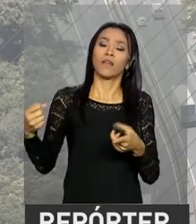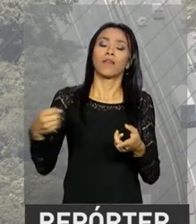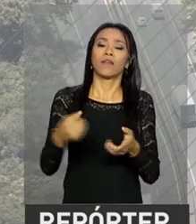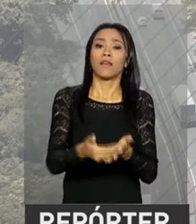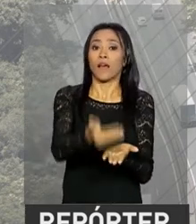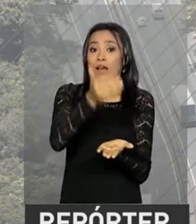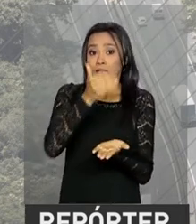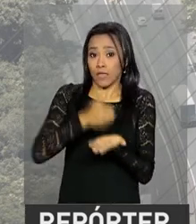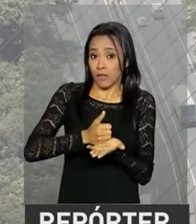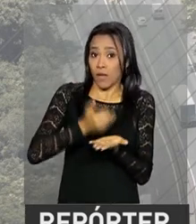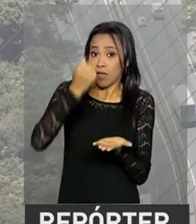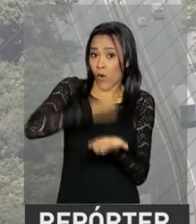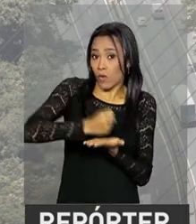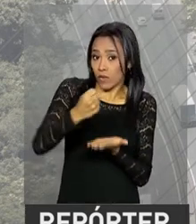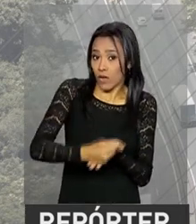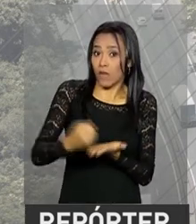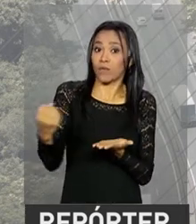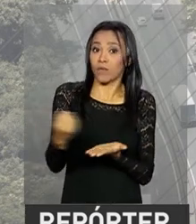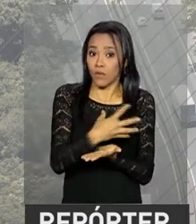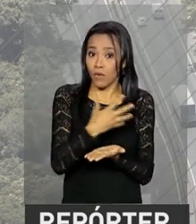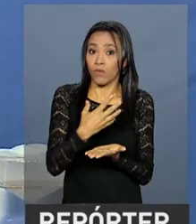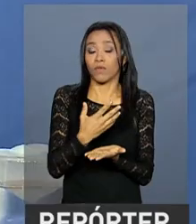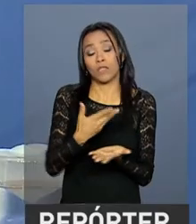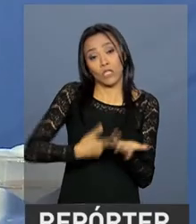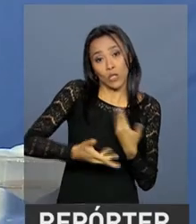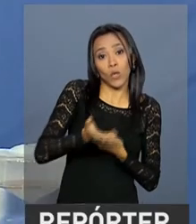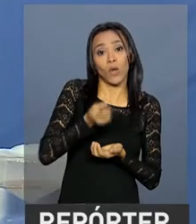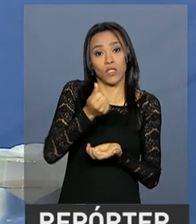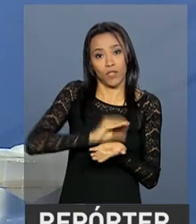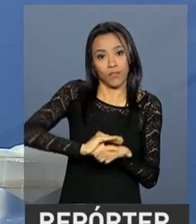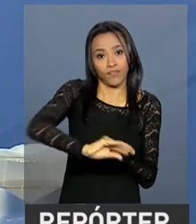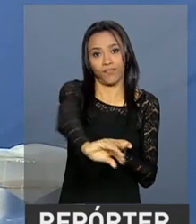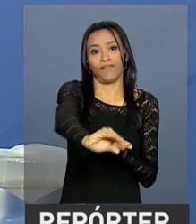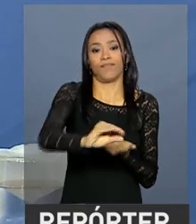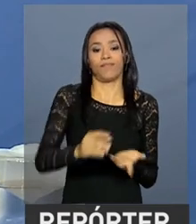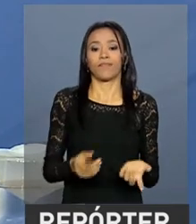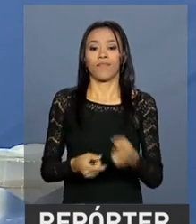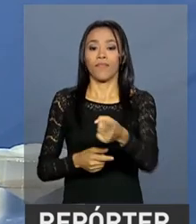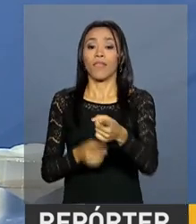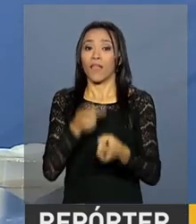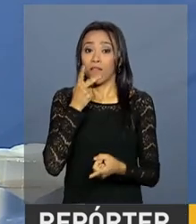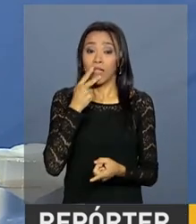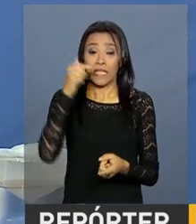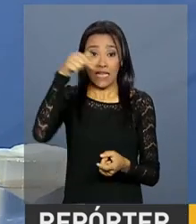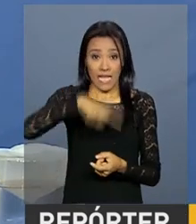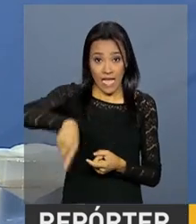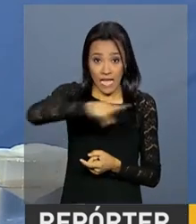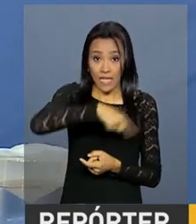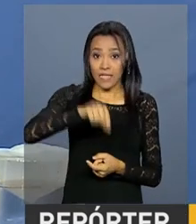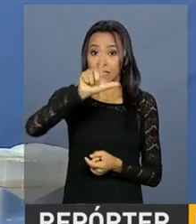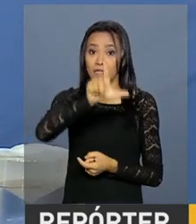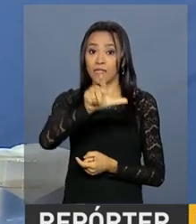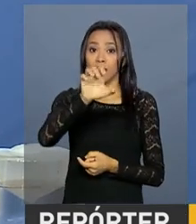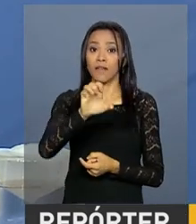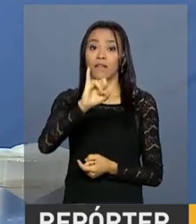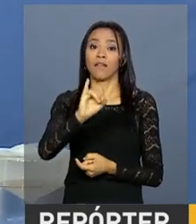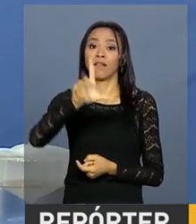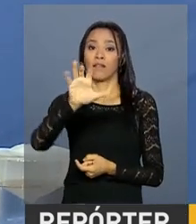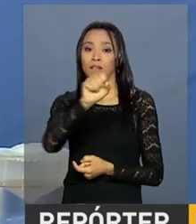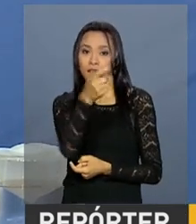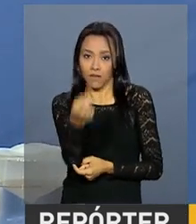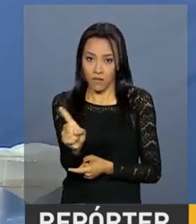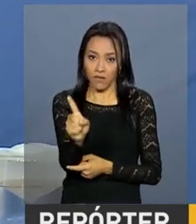de contrato em troca de investimentos o potencial que esses leilões têm para fazer assim pra colaborar